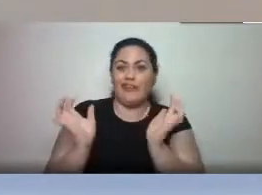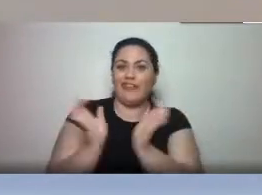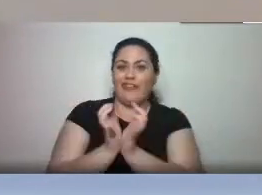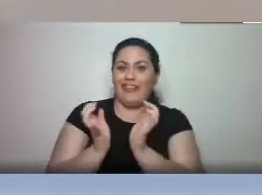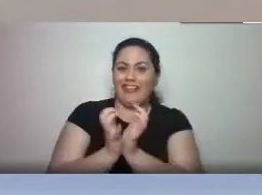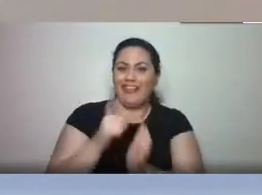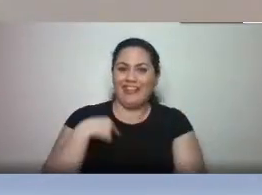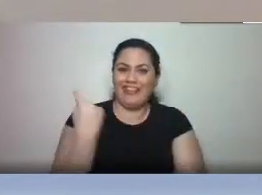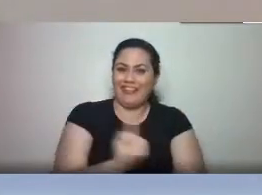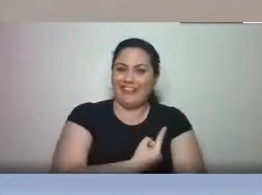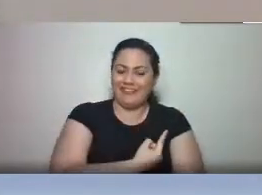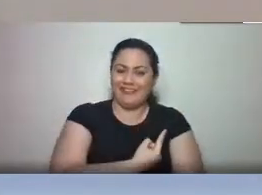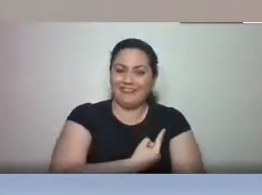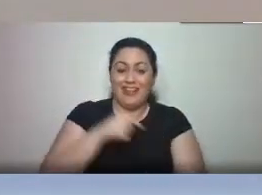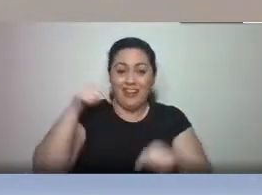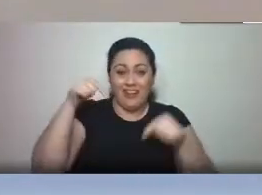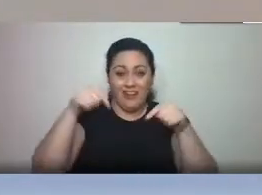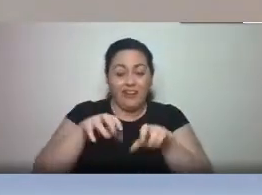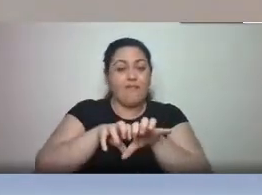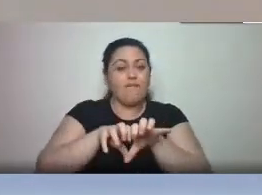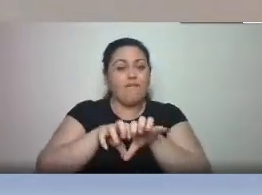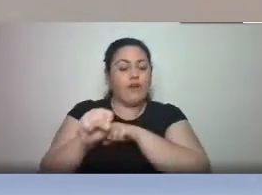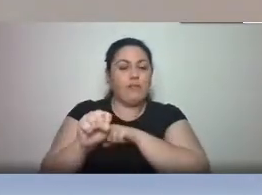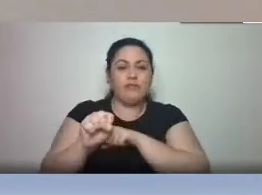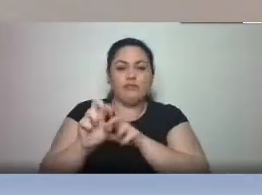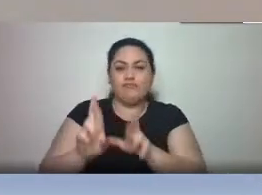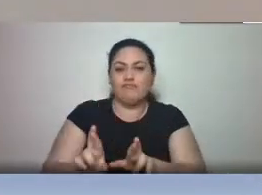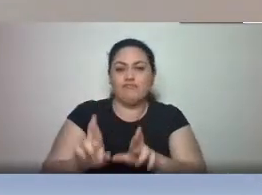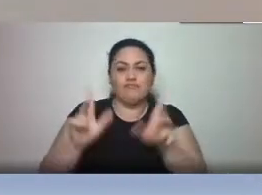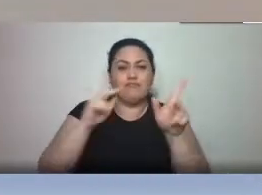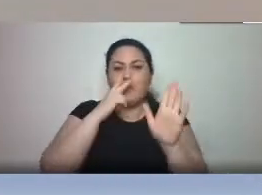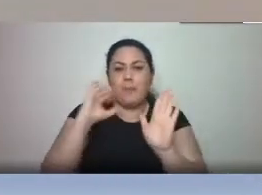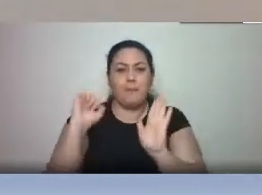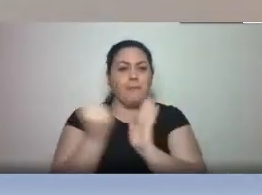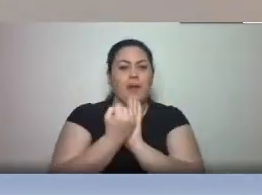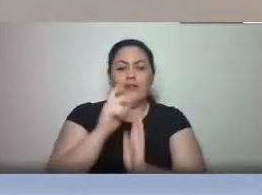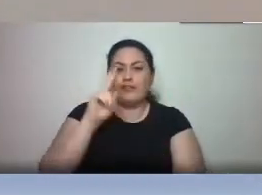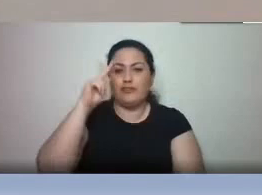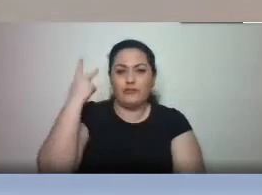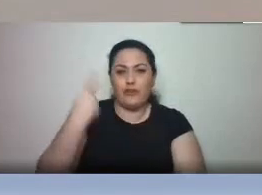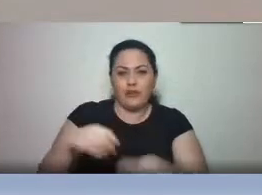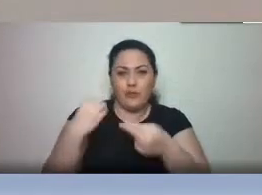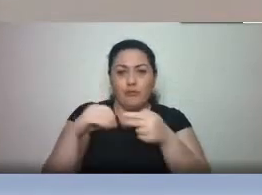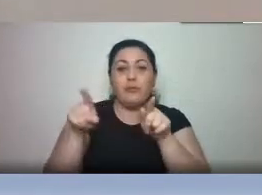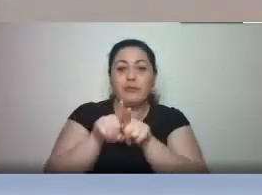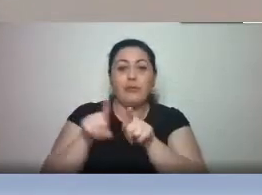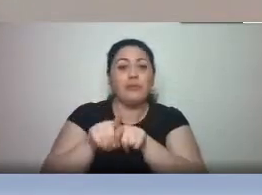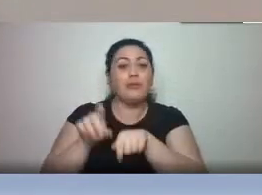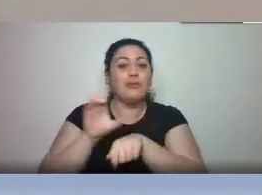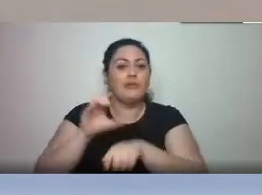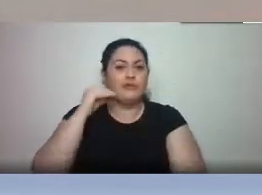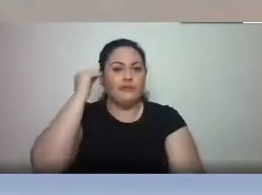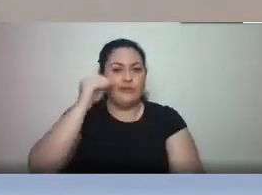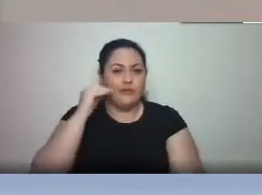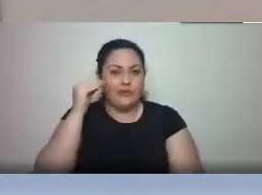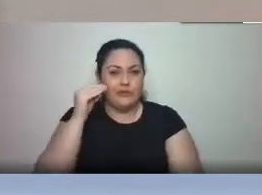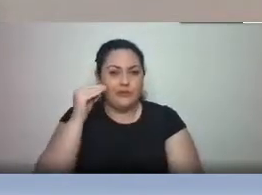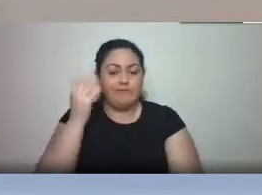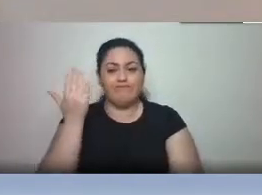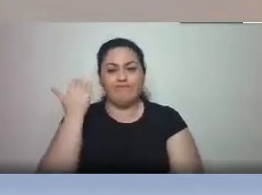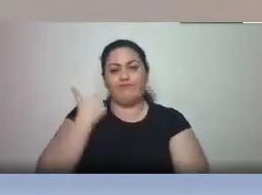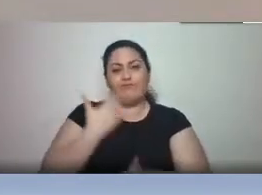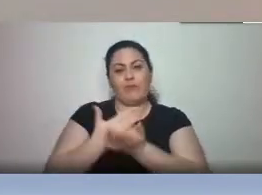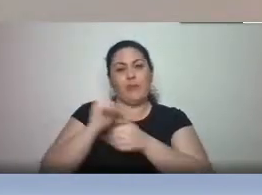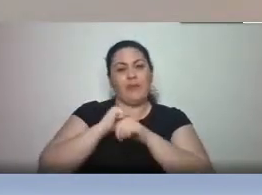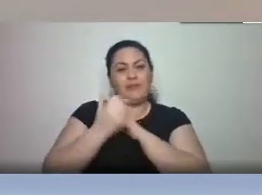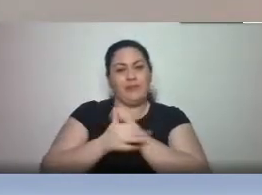essa é uma formatura histórica para a UFSPA e também para o curso de Psicologia. Desde o início da pandemia no